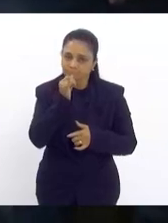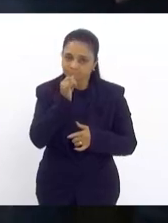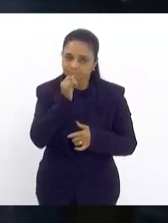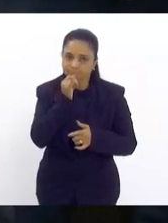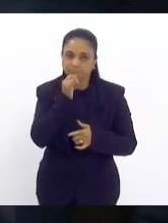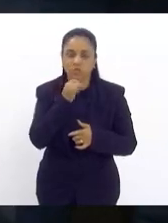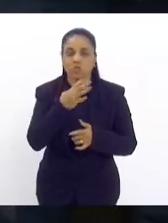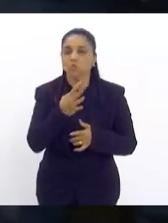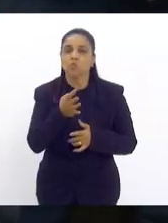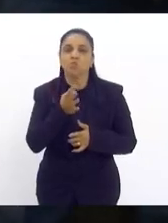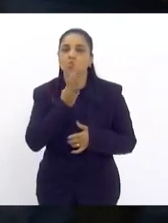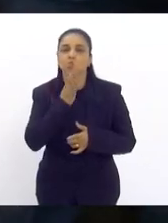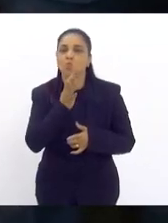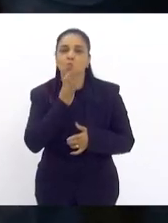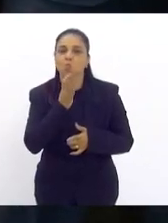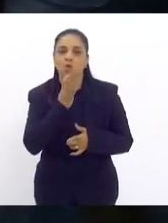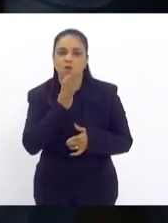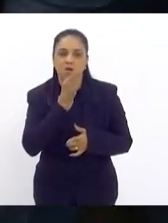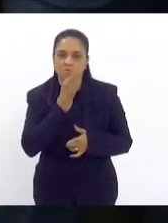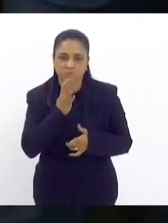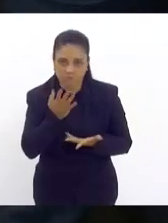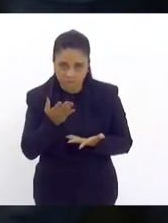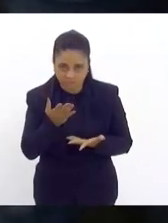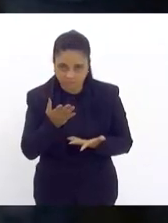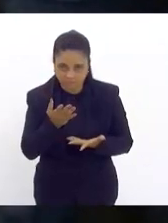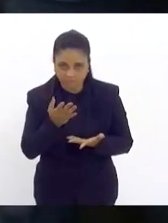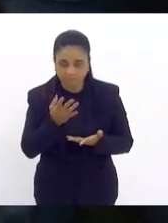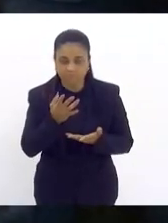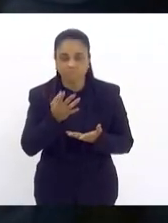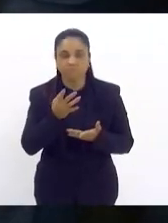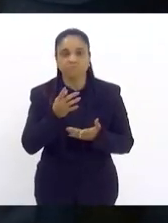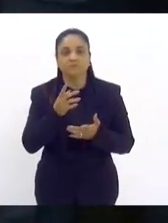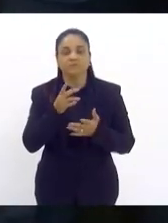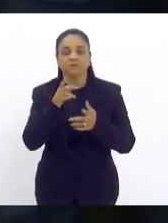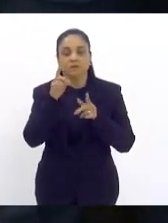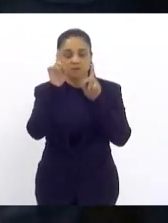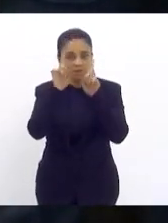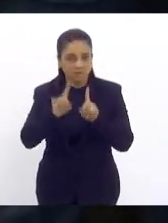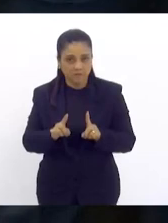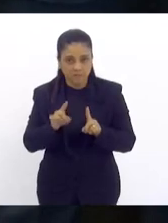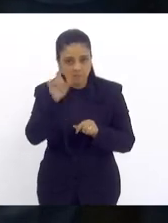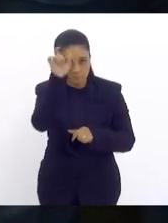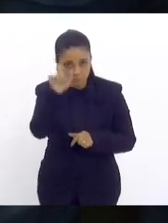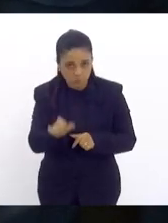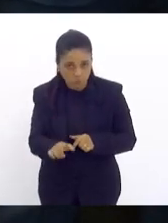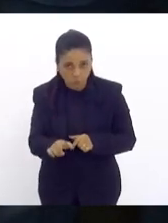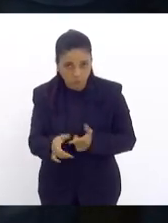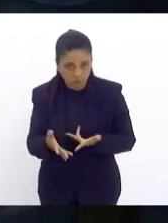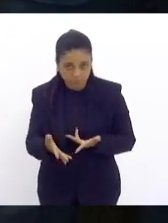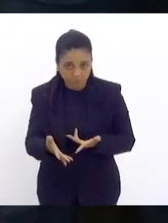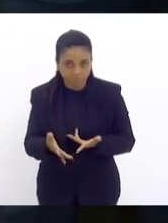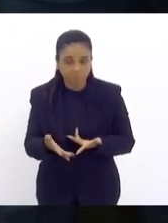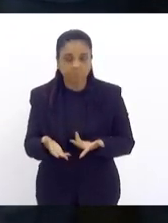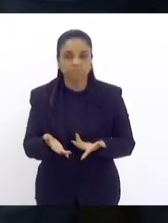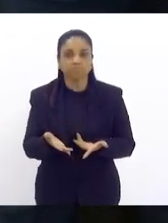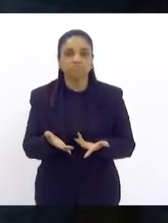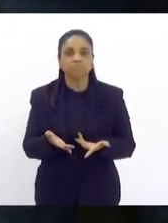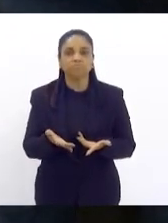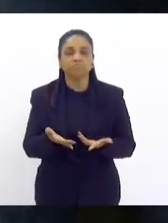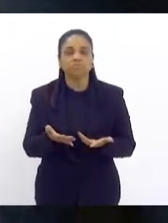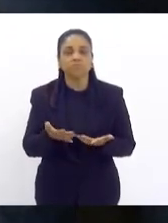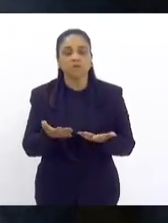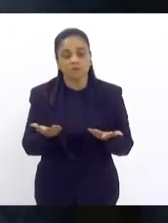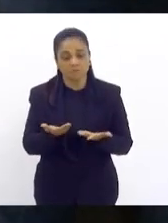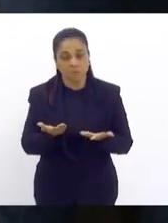falta de conhecimento absoluto da causa da pessoa com deficiência e e aqui eu quero